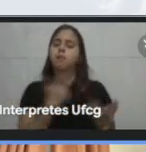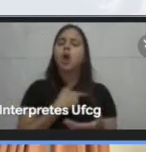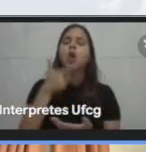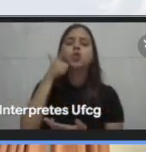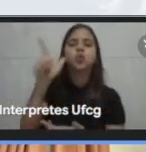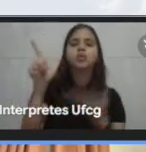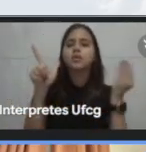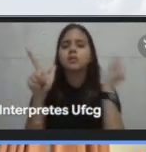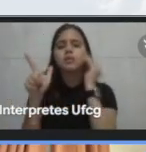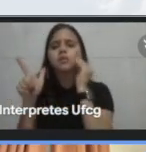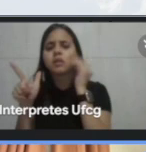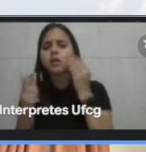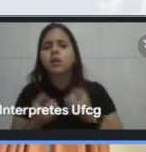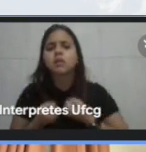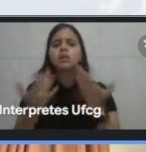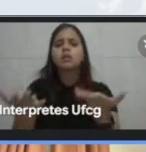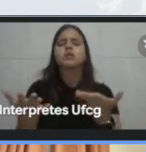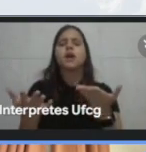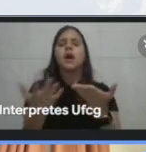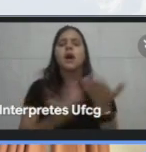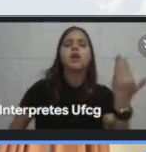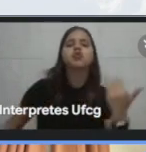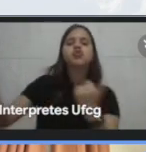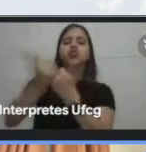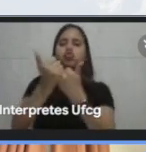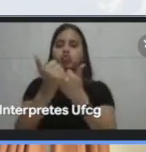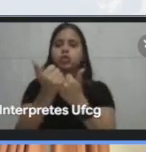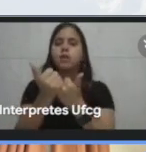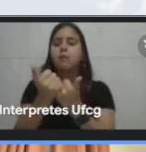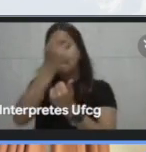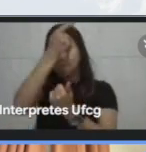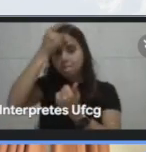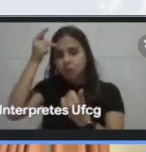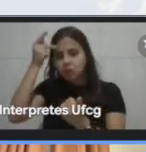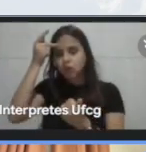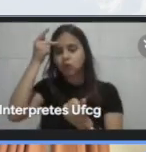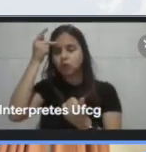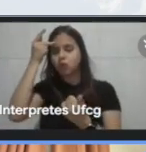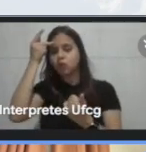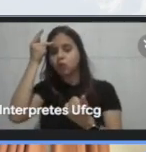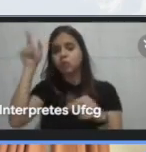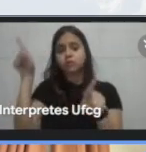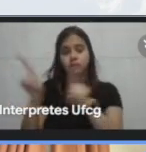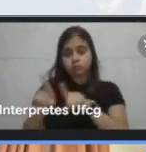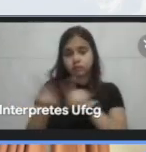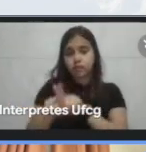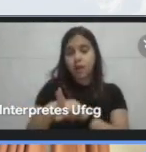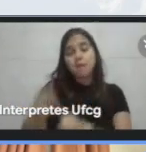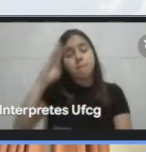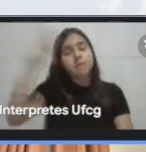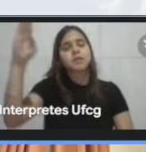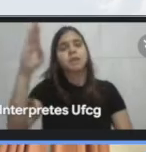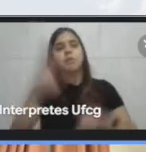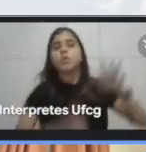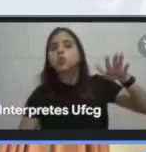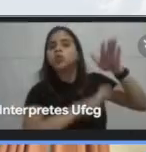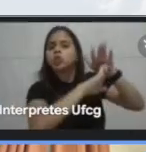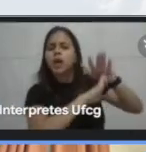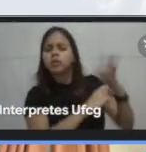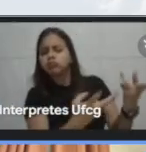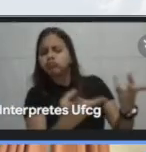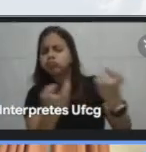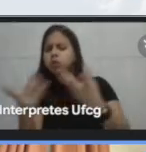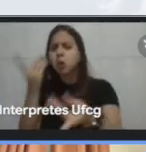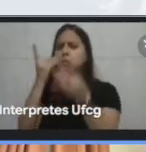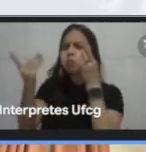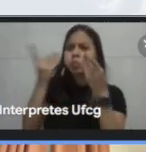consiga, de certa forma, fornecer alguns subsídios para que as pessoas, principalmente os governantes, eles consigam ver esses dados